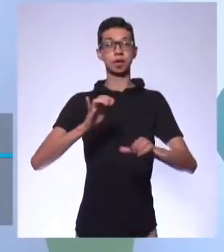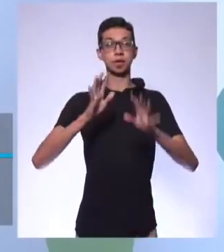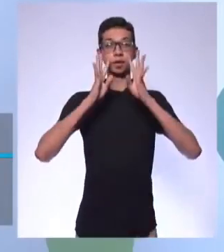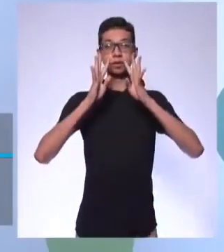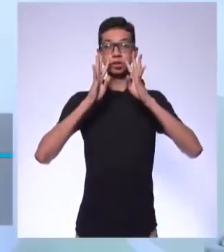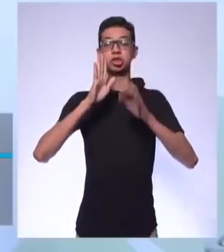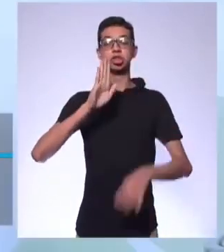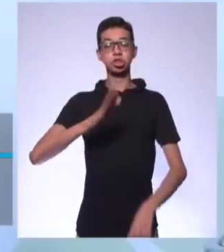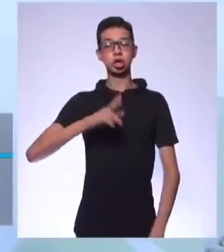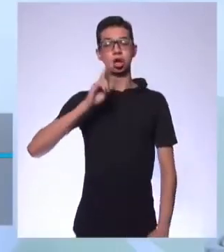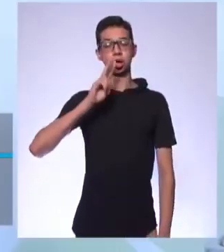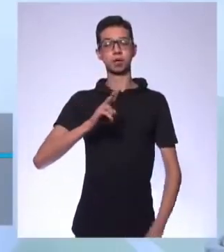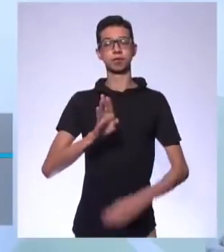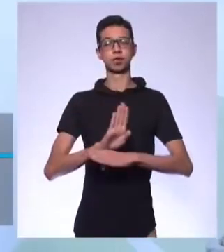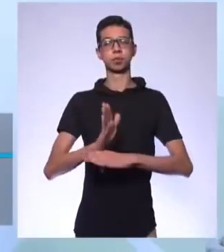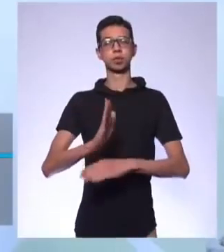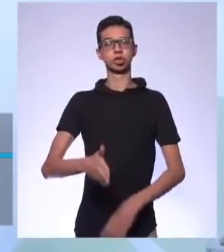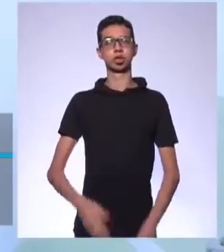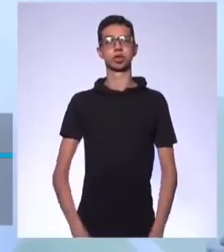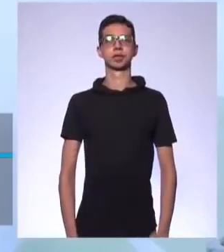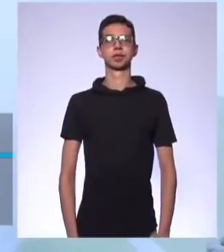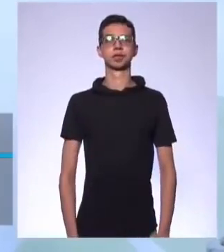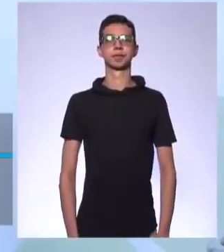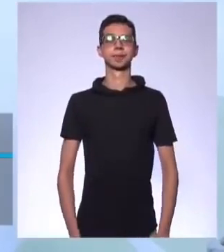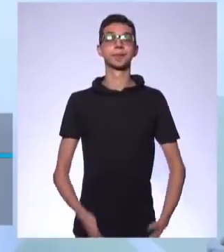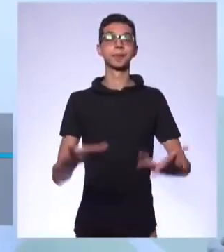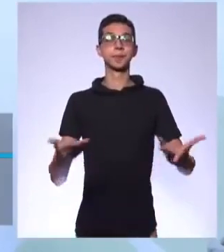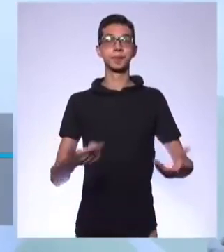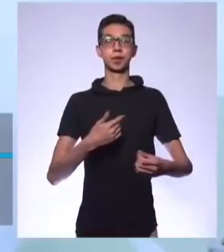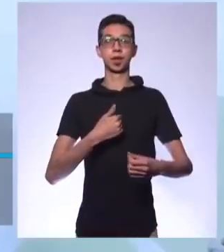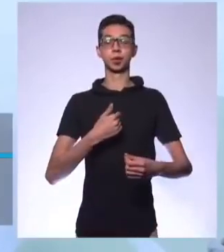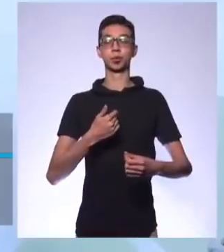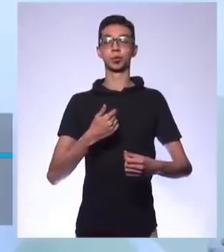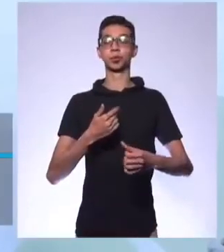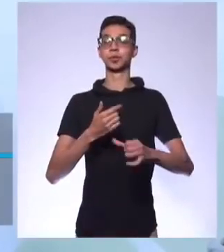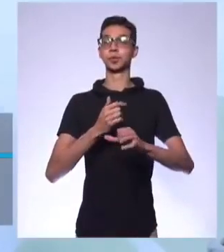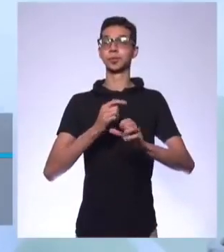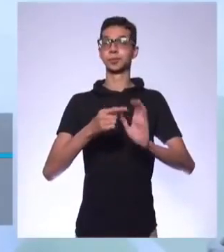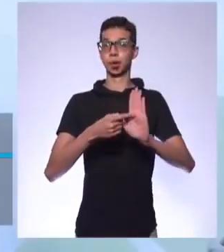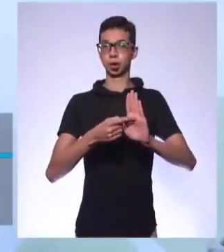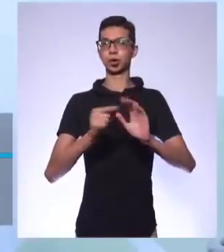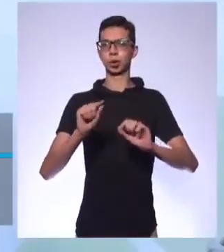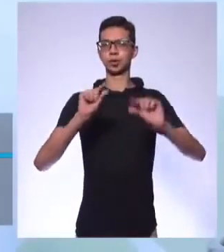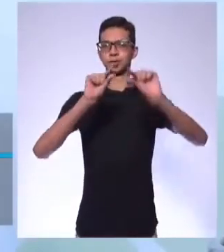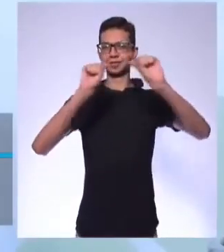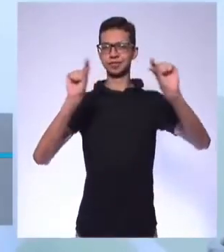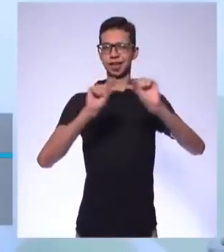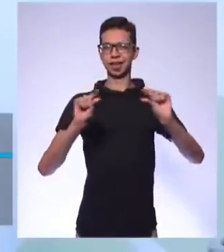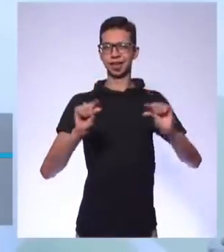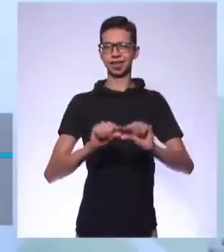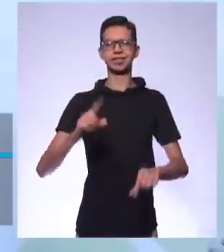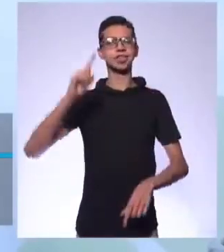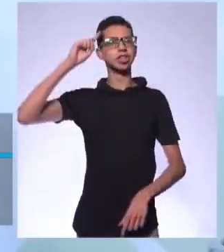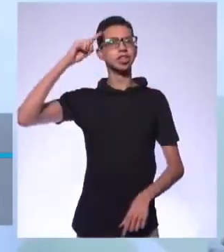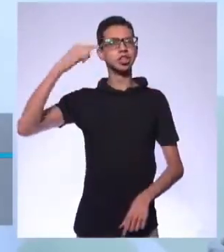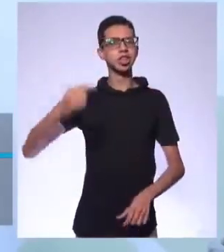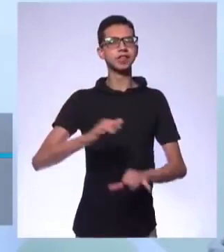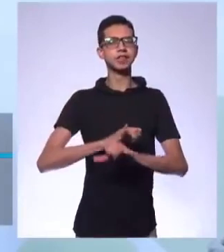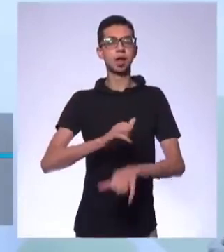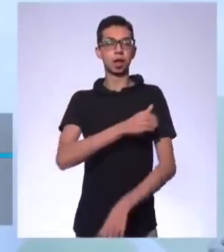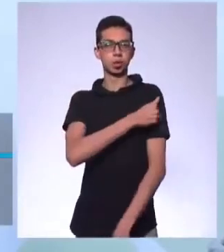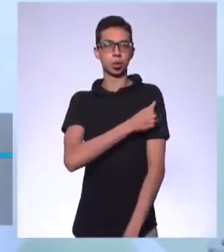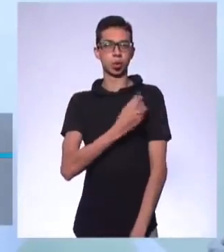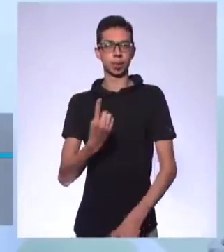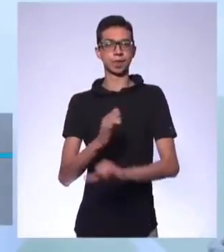filme. Então, gente, eu coloquei esses recortes do que é falado no dia a dia, o que agora a aluna acabou de falar, eu assisti,